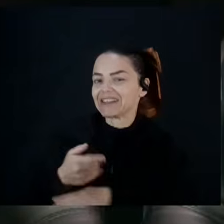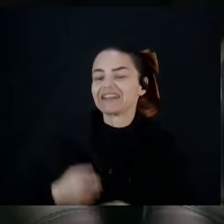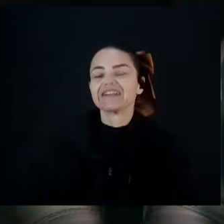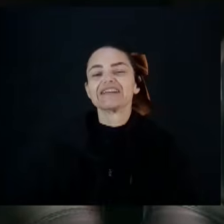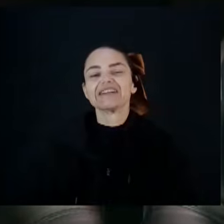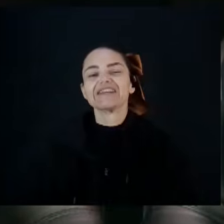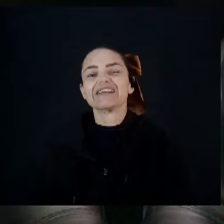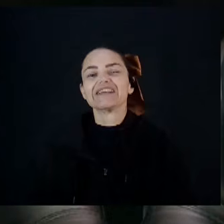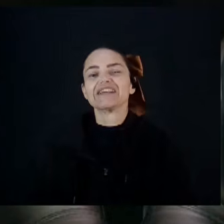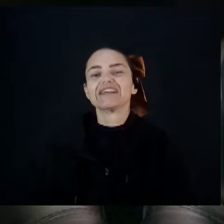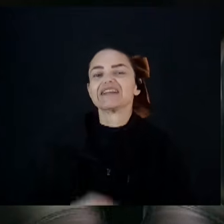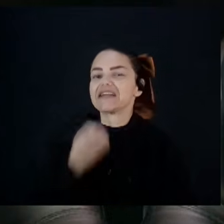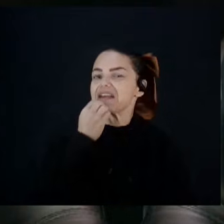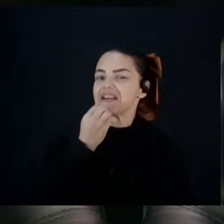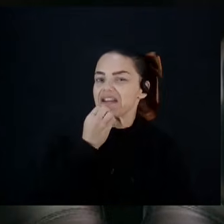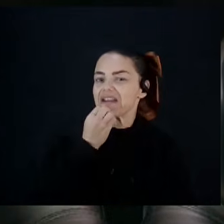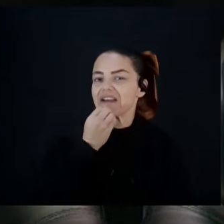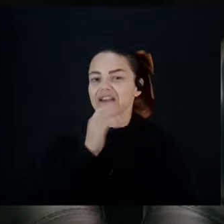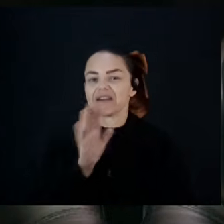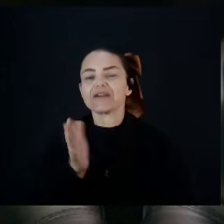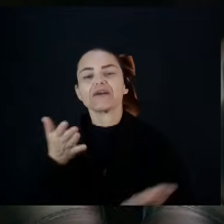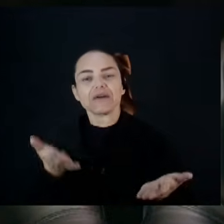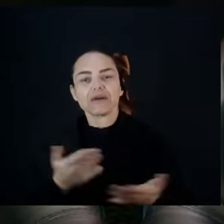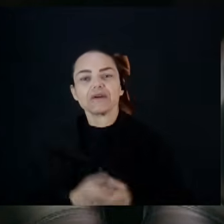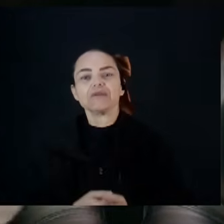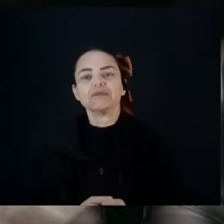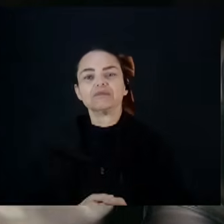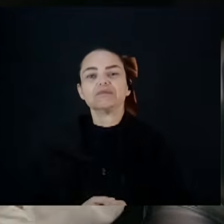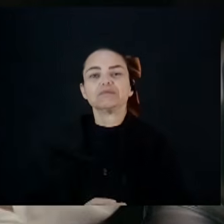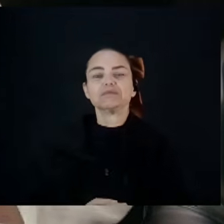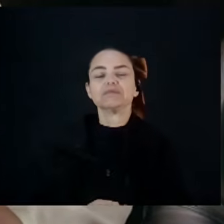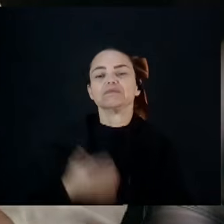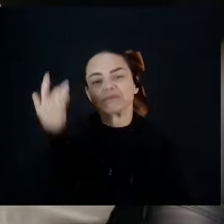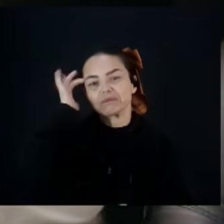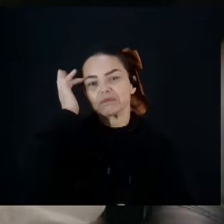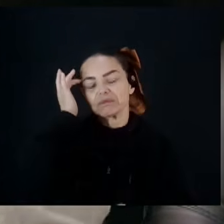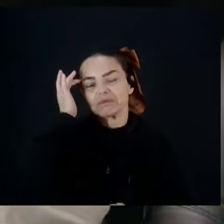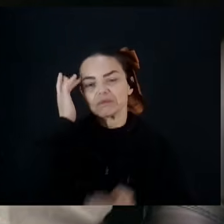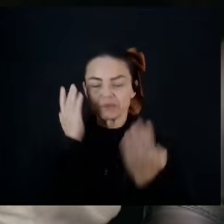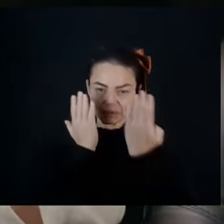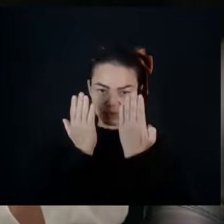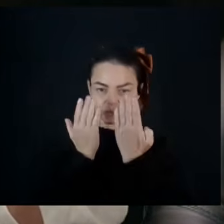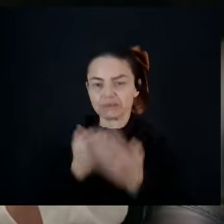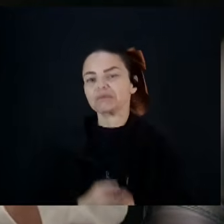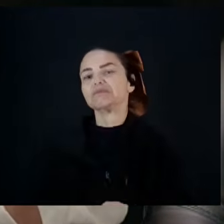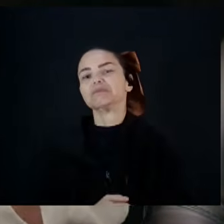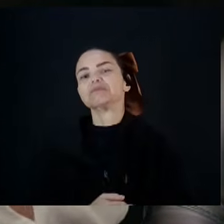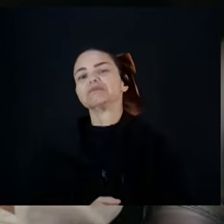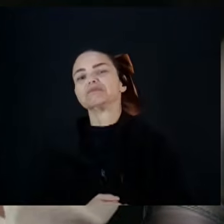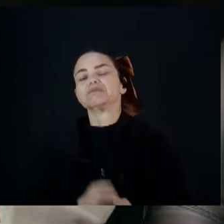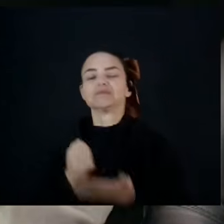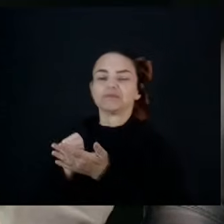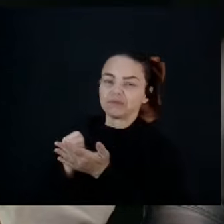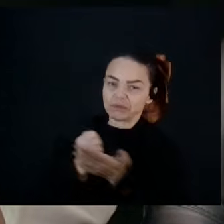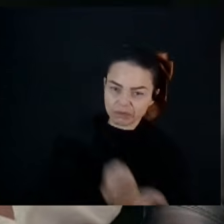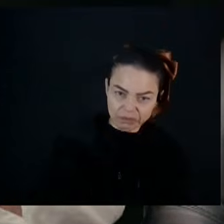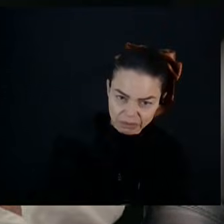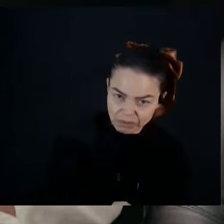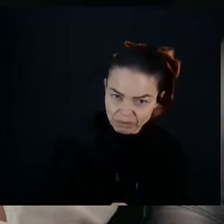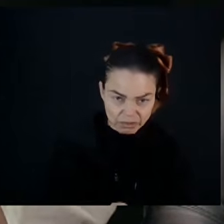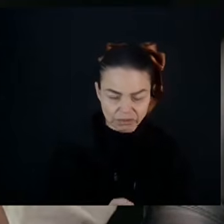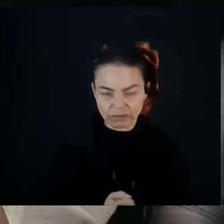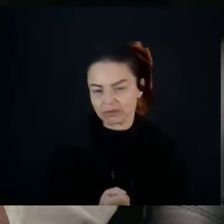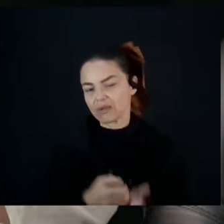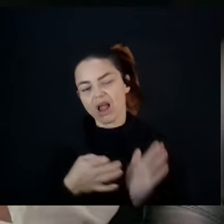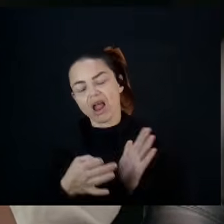oportunidade. Gente, é isso. Eu acho assim que a psicologia, ela veio para ajudar, entendeu? Ela não veio para criticar, ela não veio